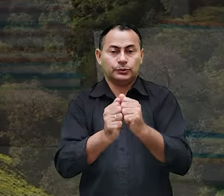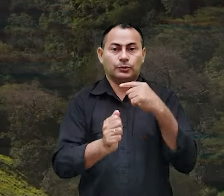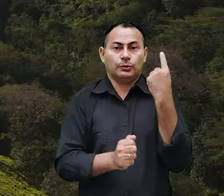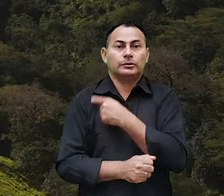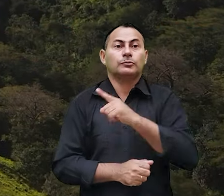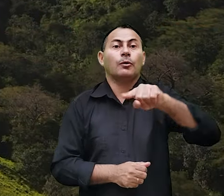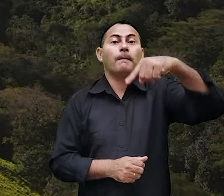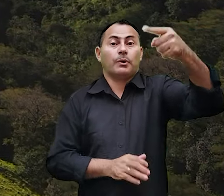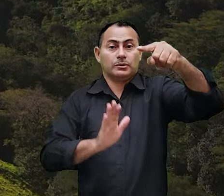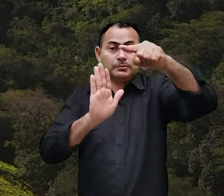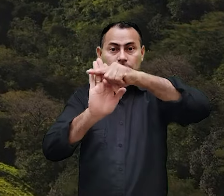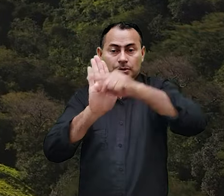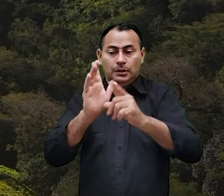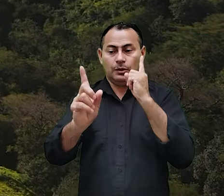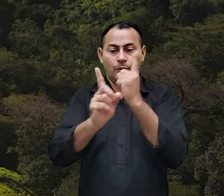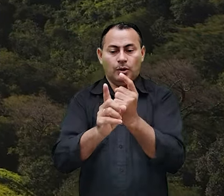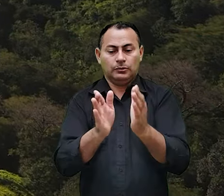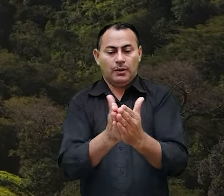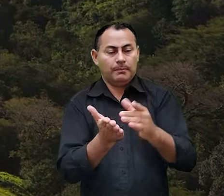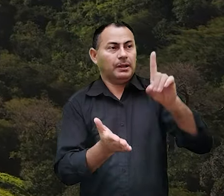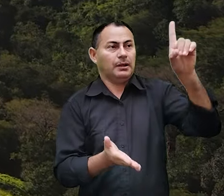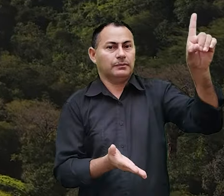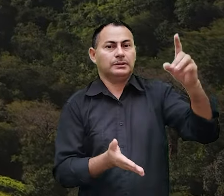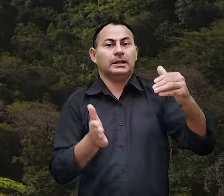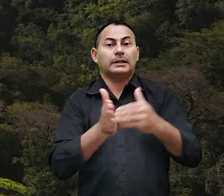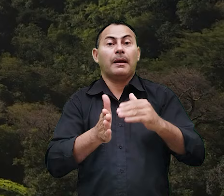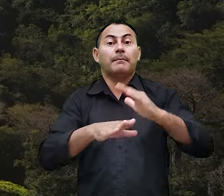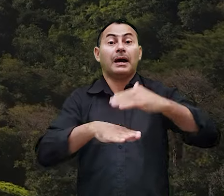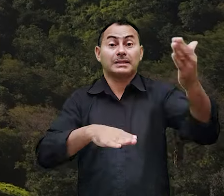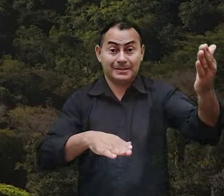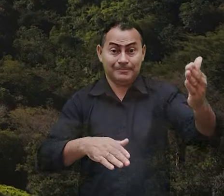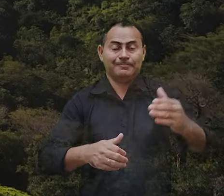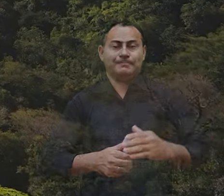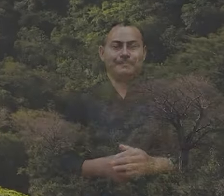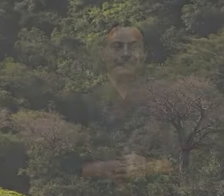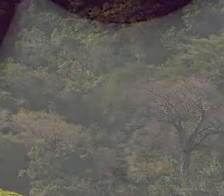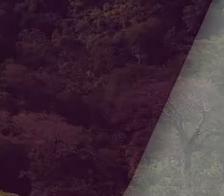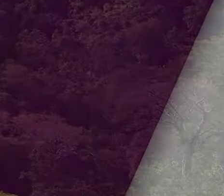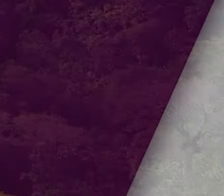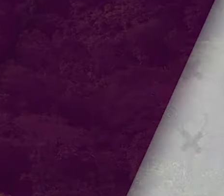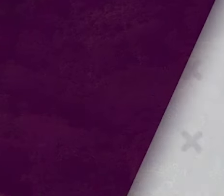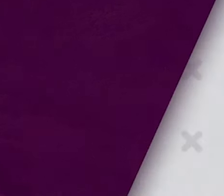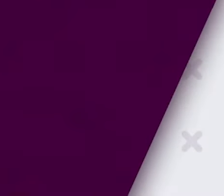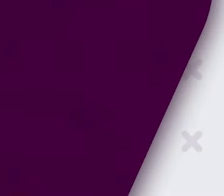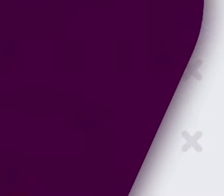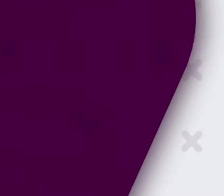se programe para estar conosco no próximo encontro com a palavra. Até lá.